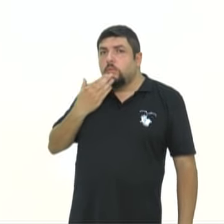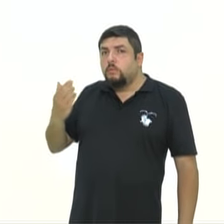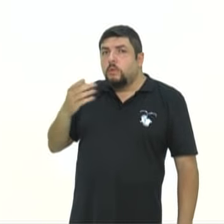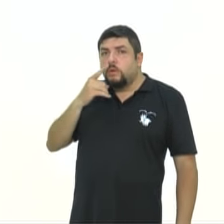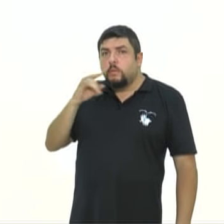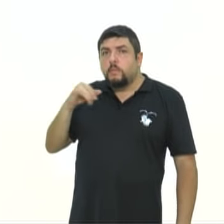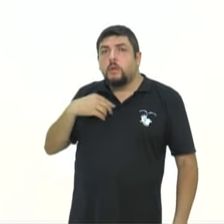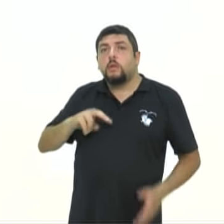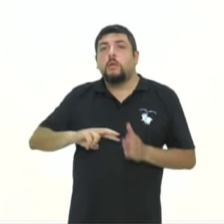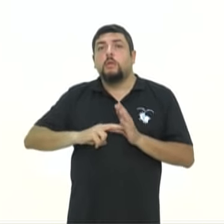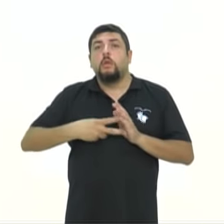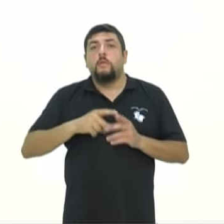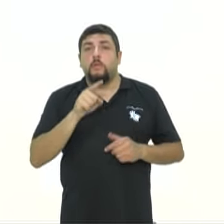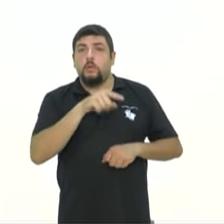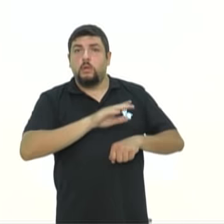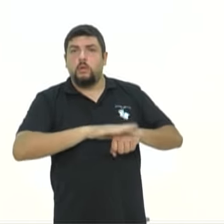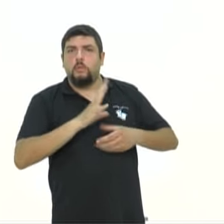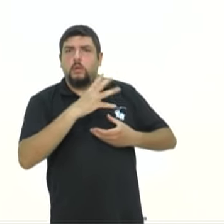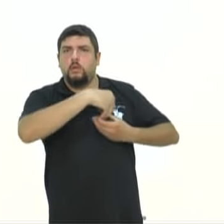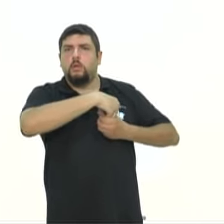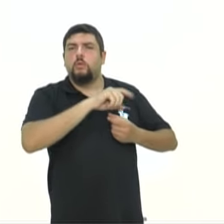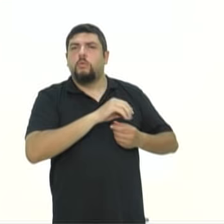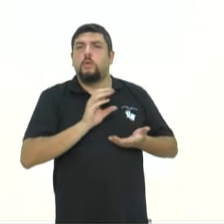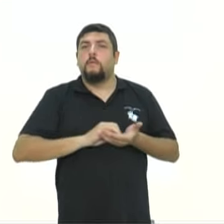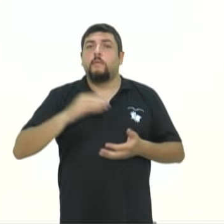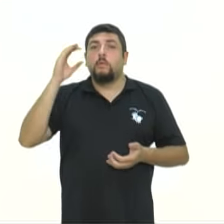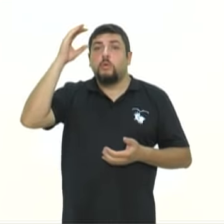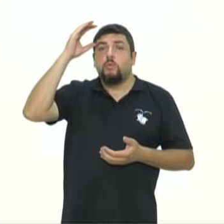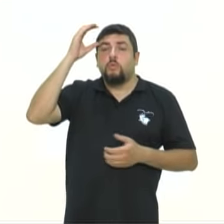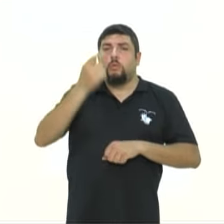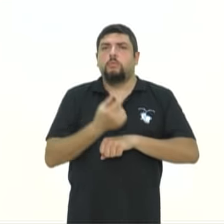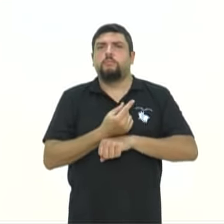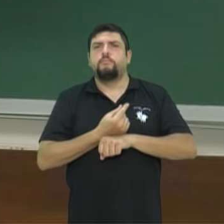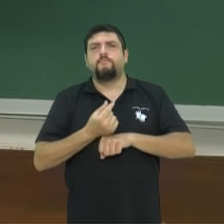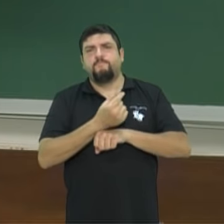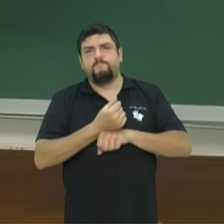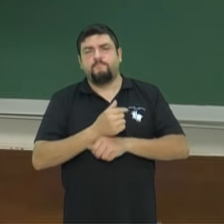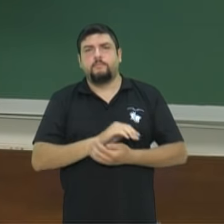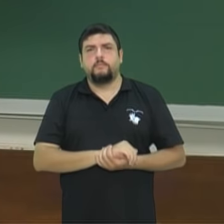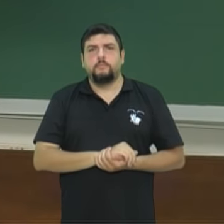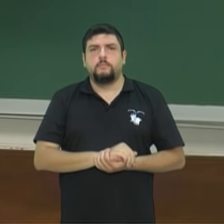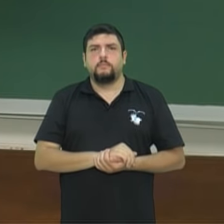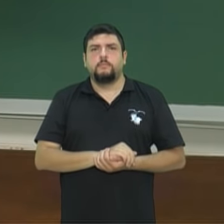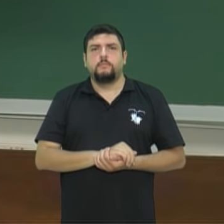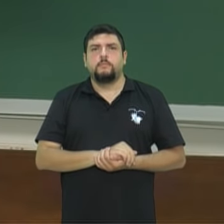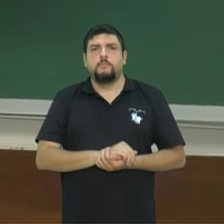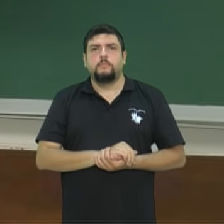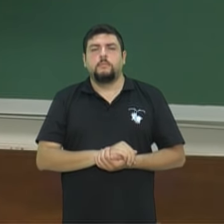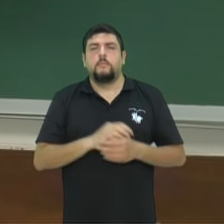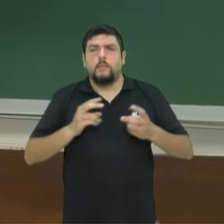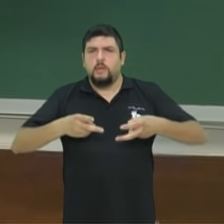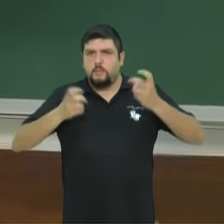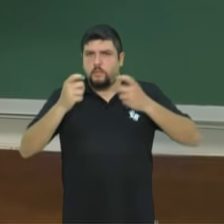consumismo exagerado e sua falta de consciência financeira, né? Bom, a gente tem também na imagem ali, se vocês observarem